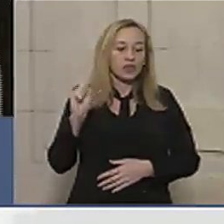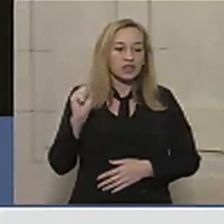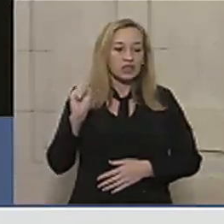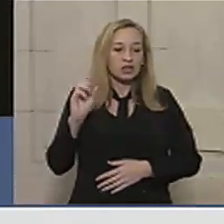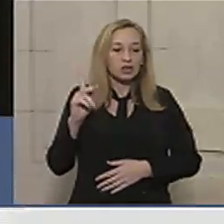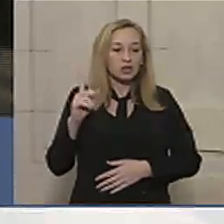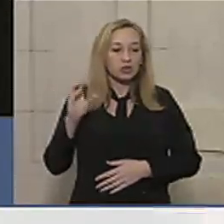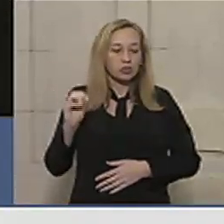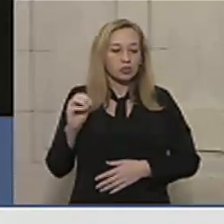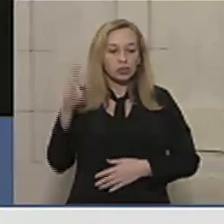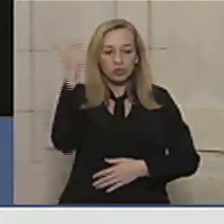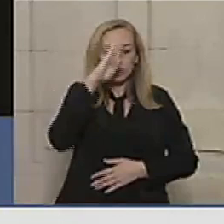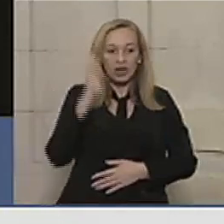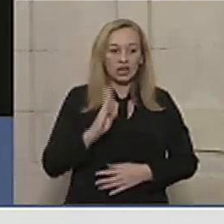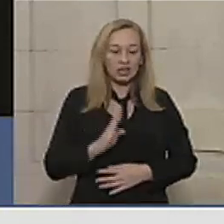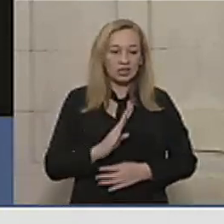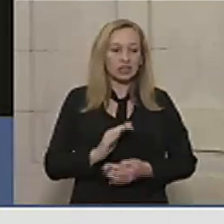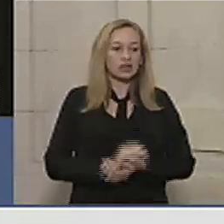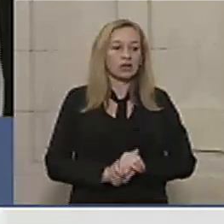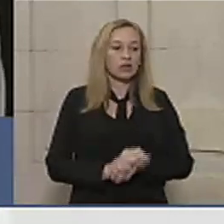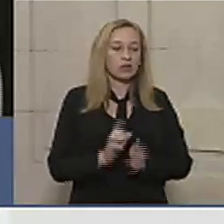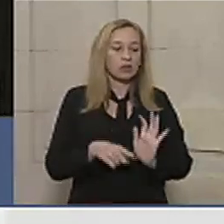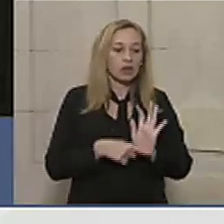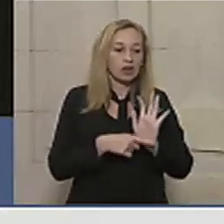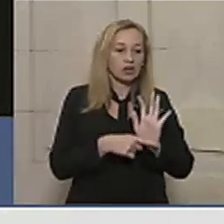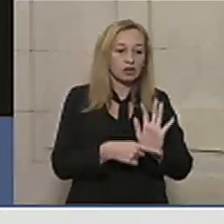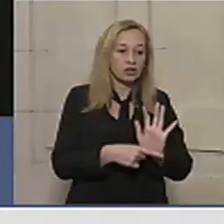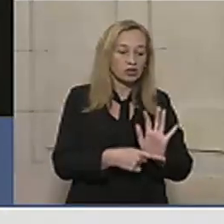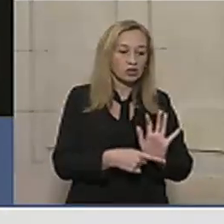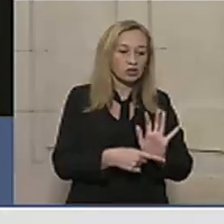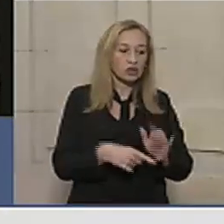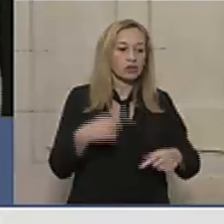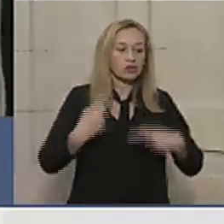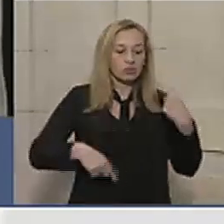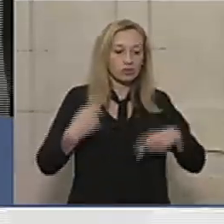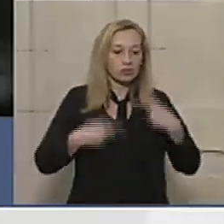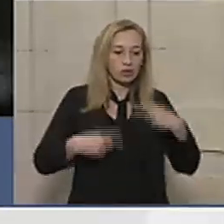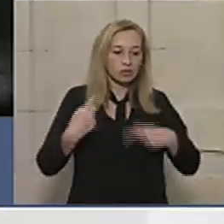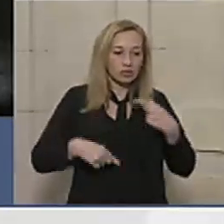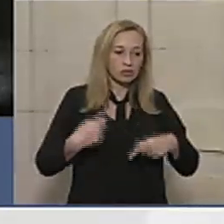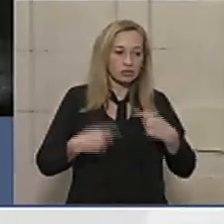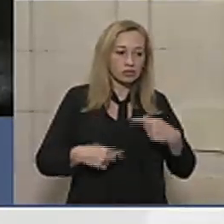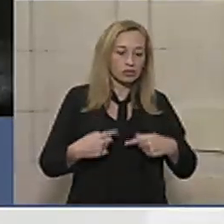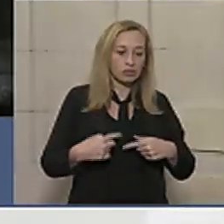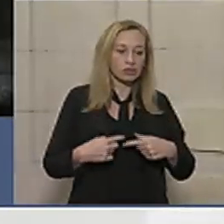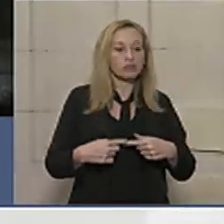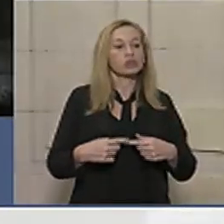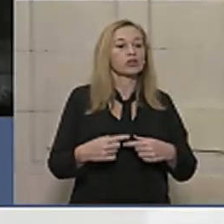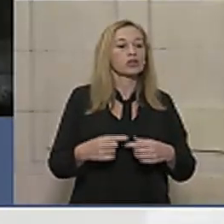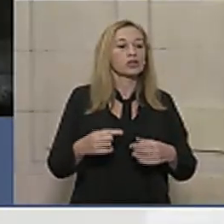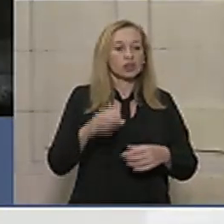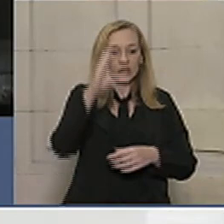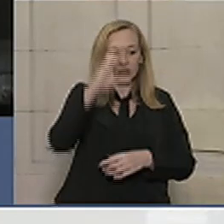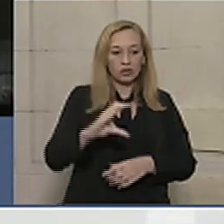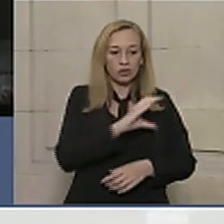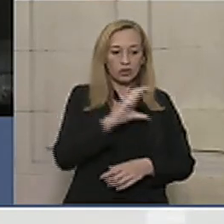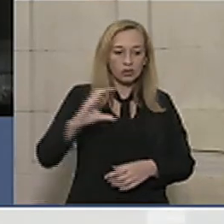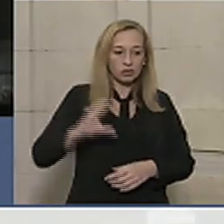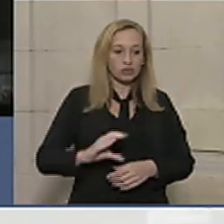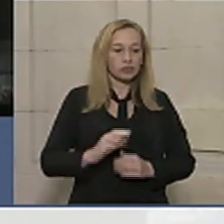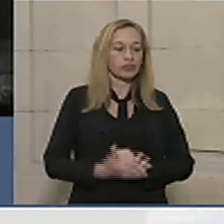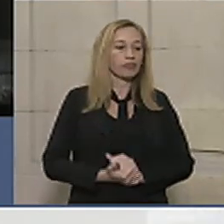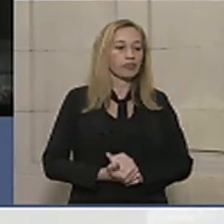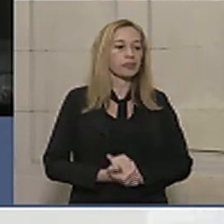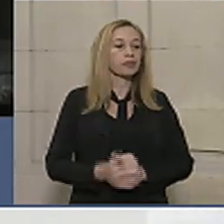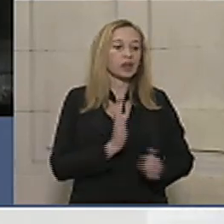para tratar da participação dos católicos na política. Muito obrigada. Pela ordem. Pela ordem, deputado Tiago Pampolho.